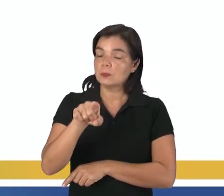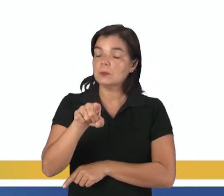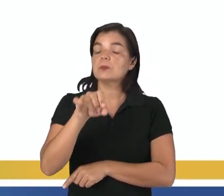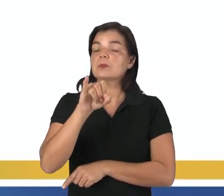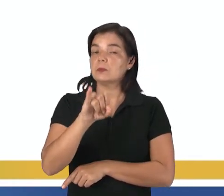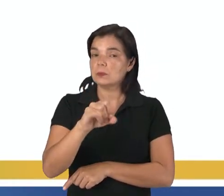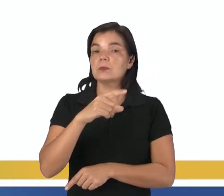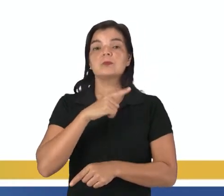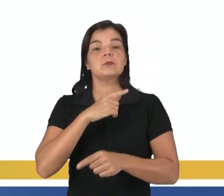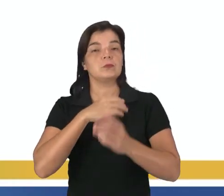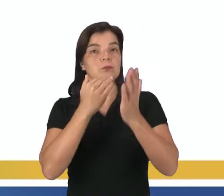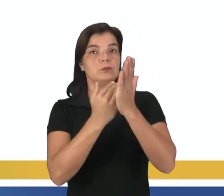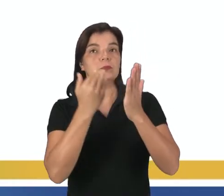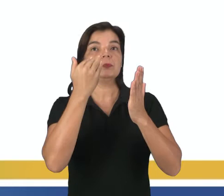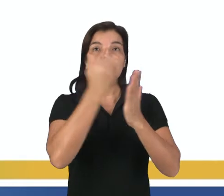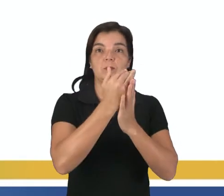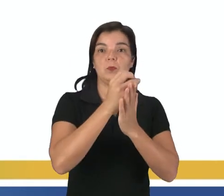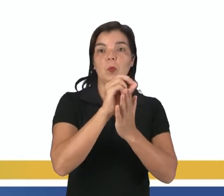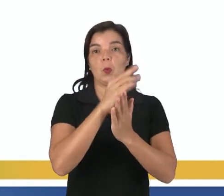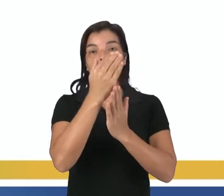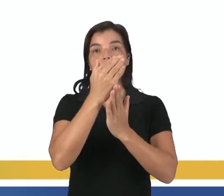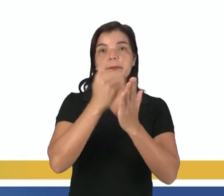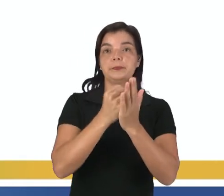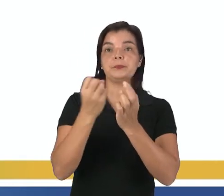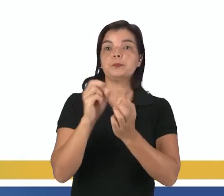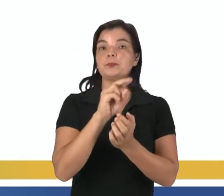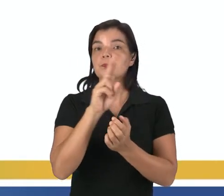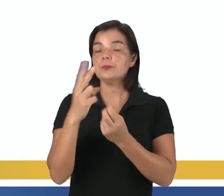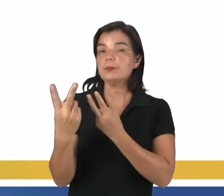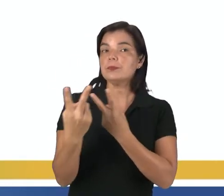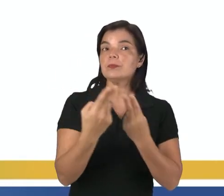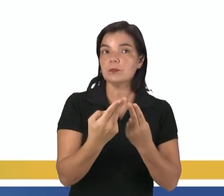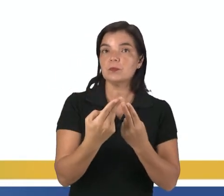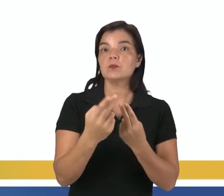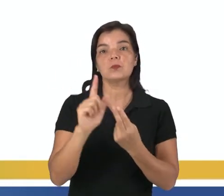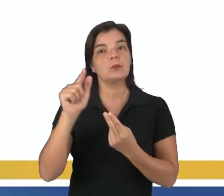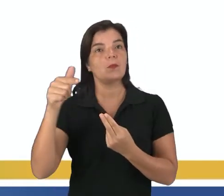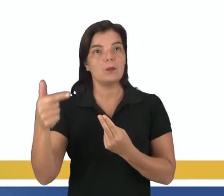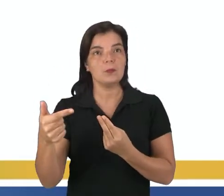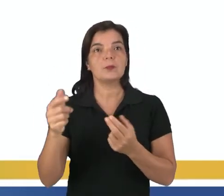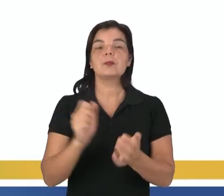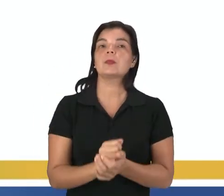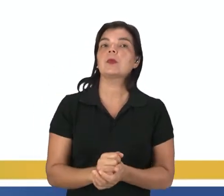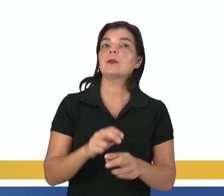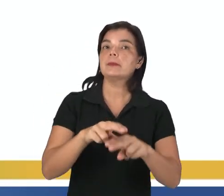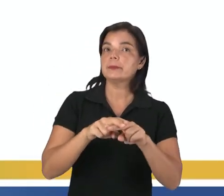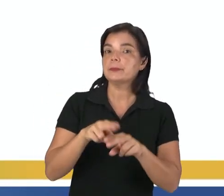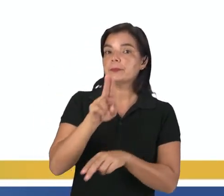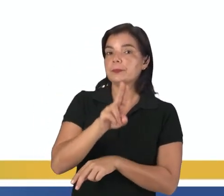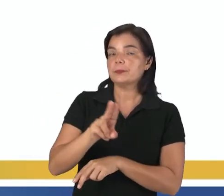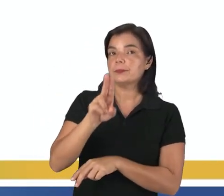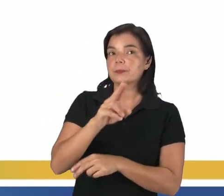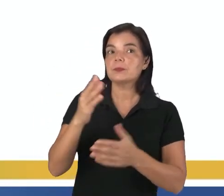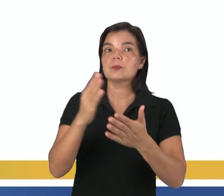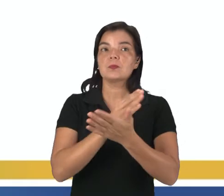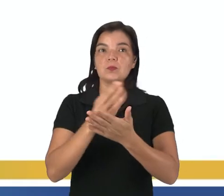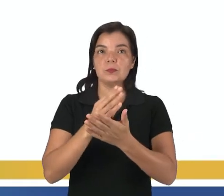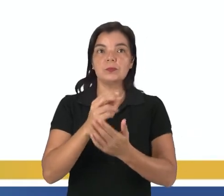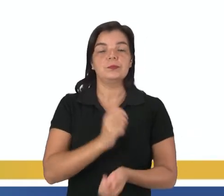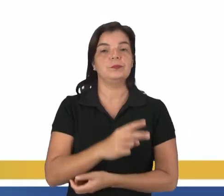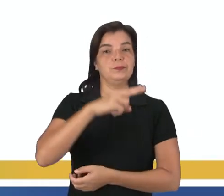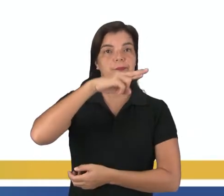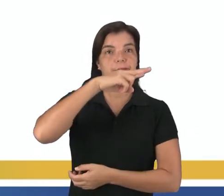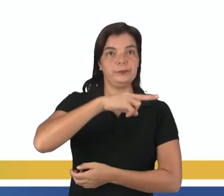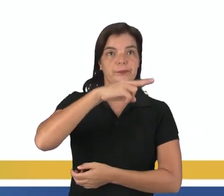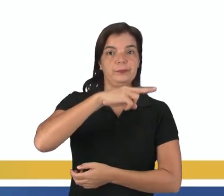Em verificar se uma delas é maior, menor ou igual à outra. Então, para isso, nós vamos utilizar os